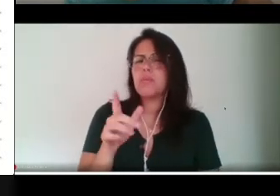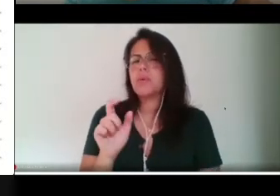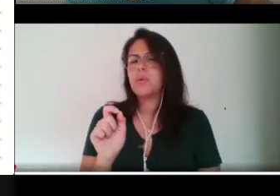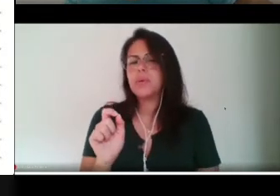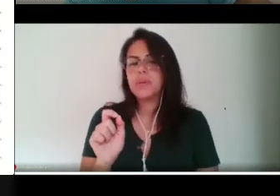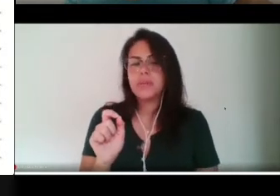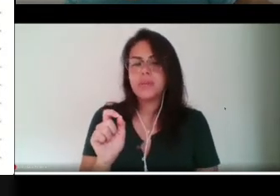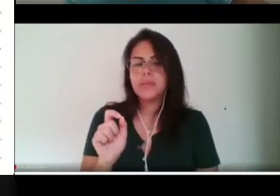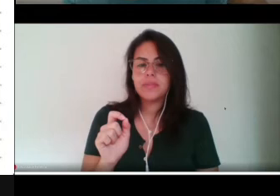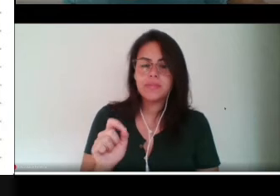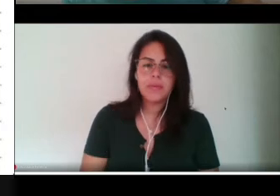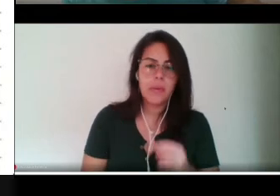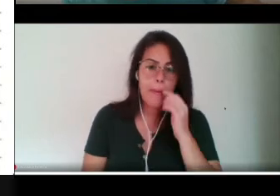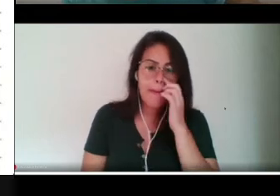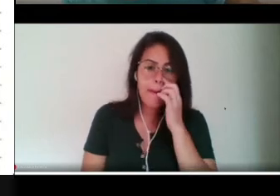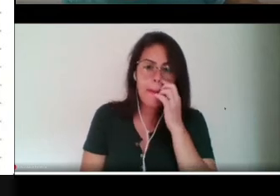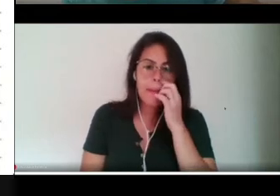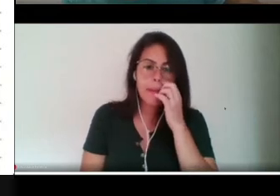isso aqui, ó,